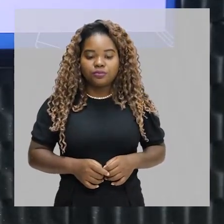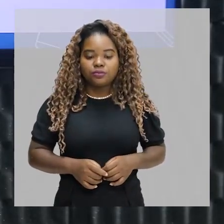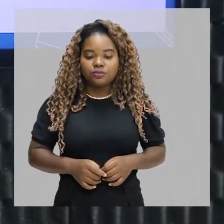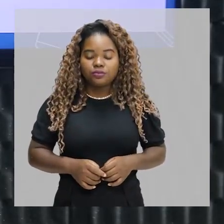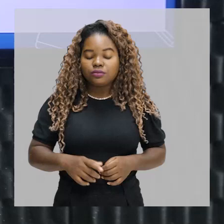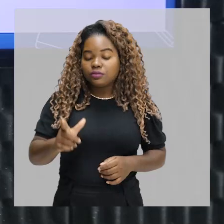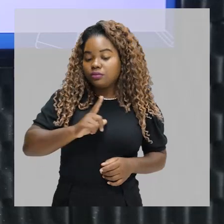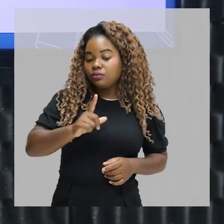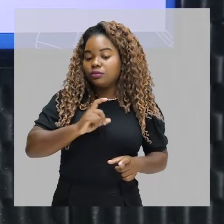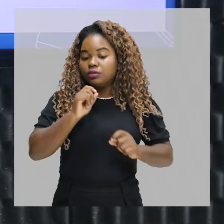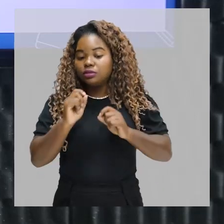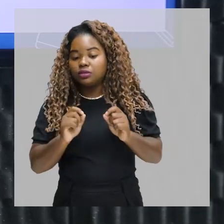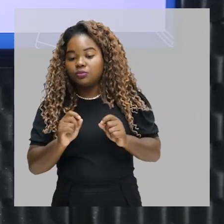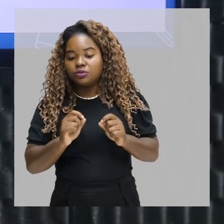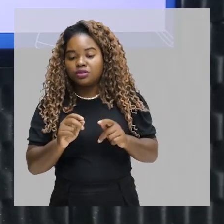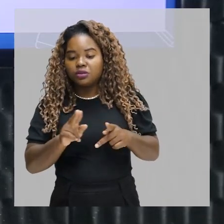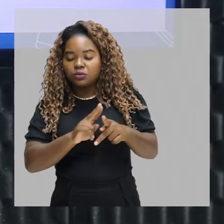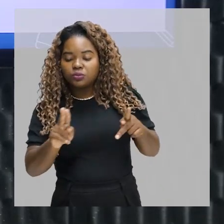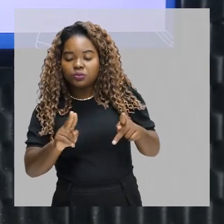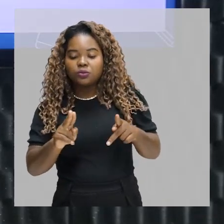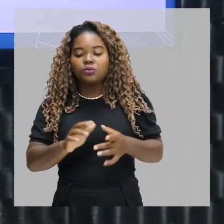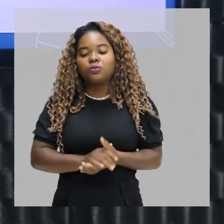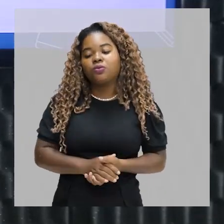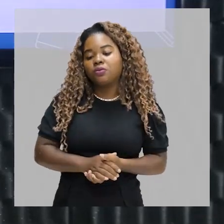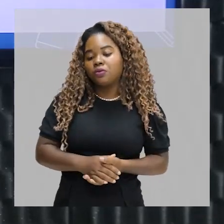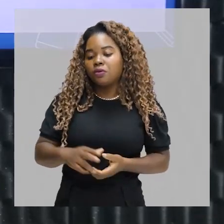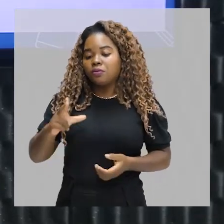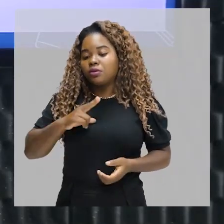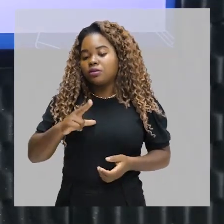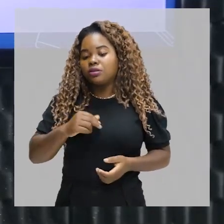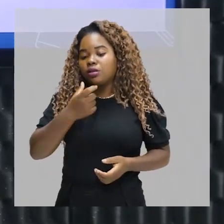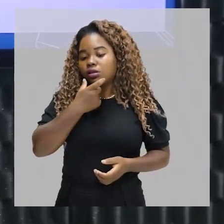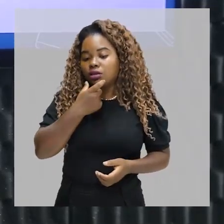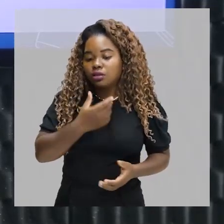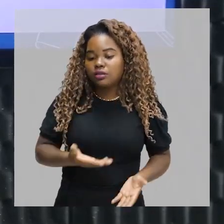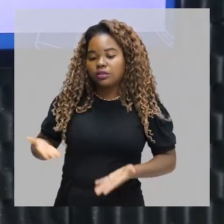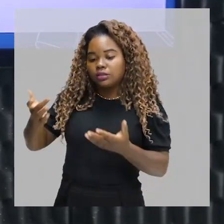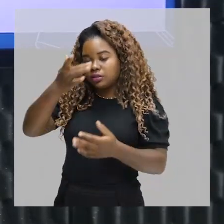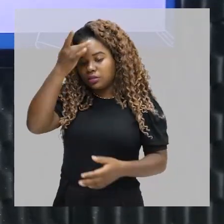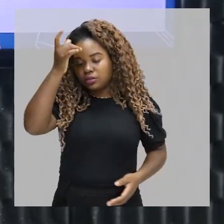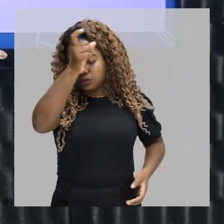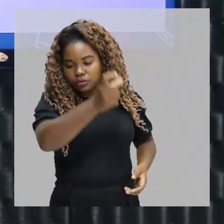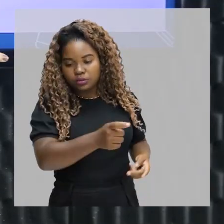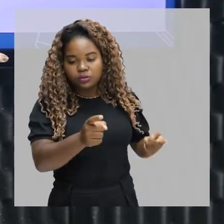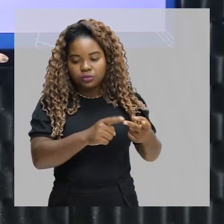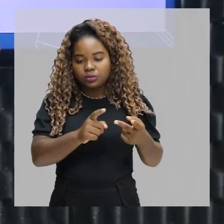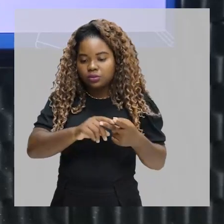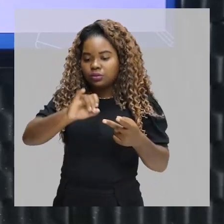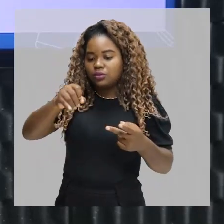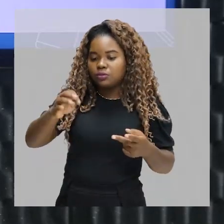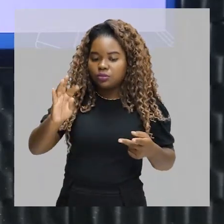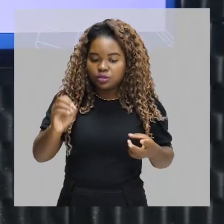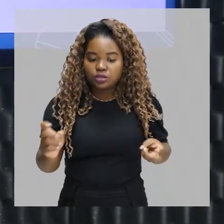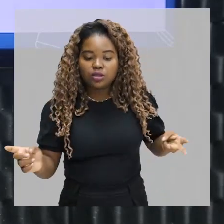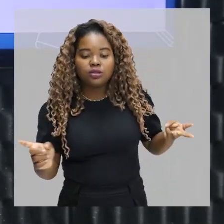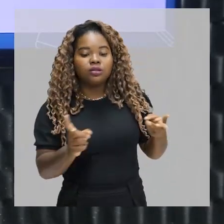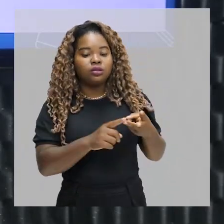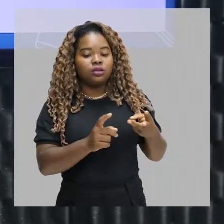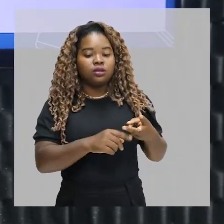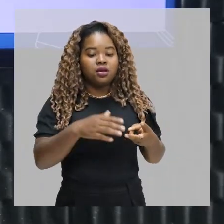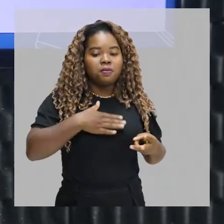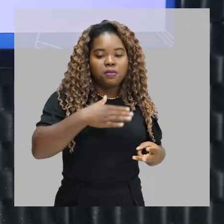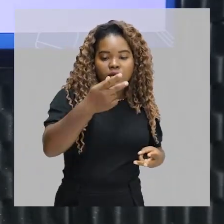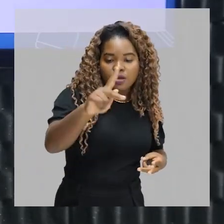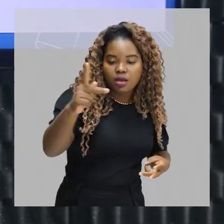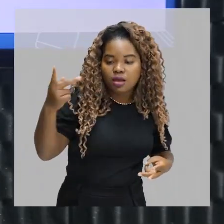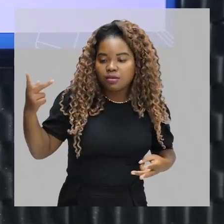No caso dos pronomes pessoais, em inglês se destacam pronome sujeito, pronome objeto,